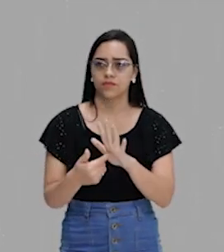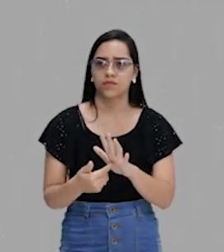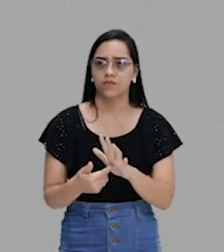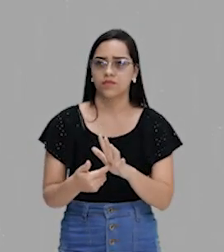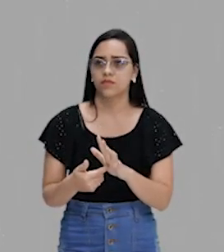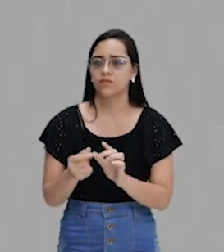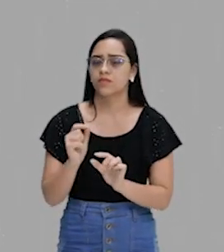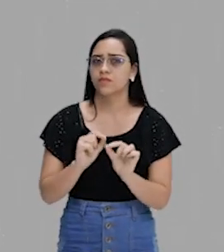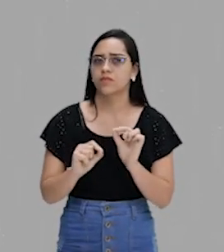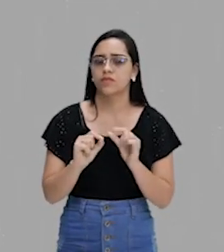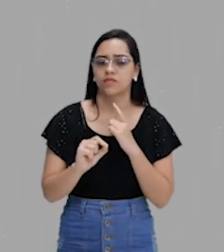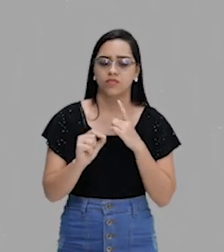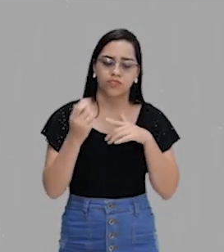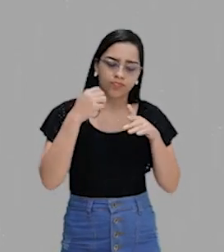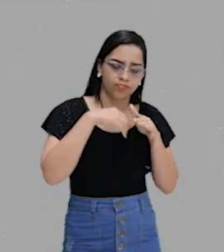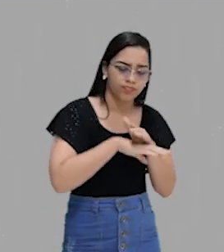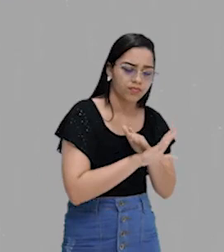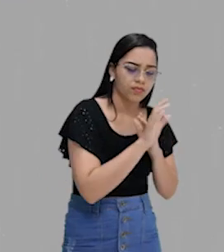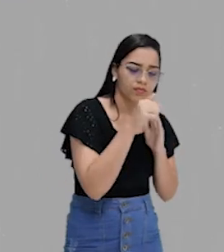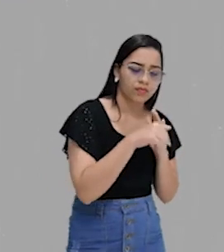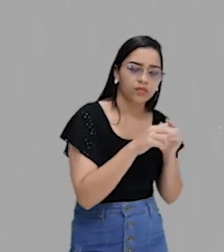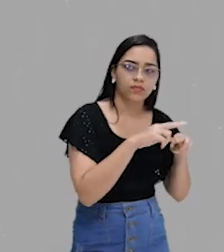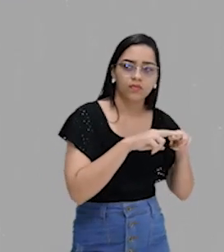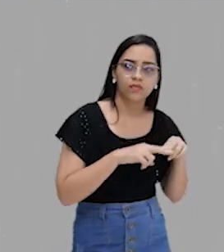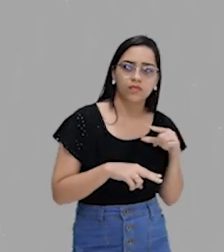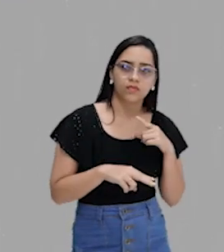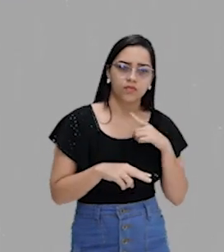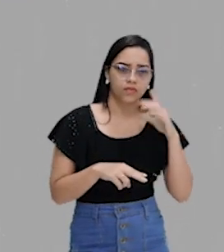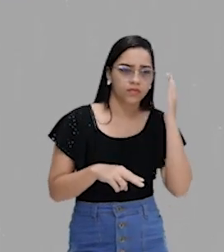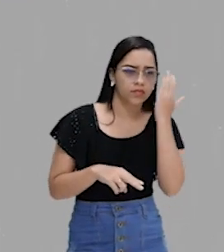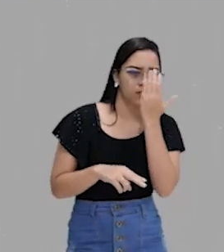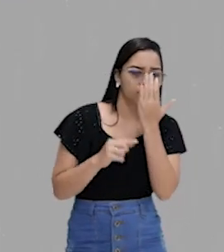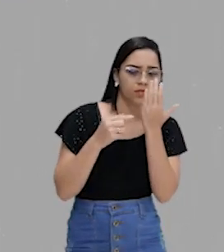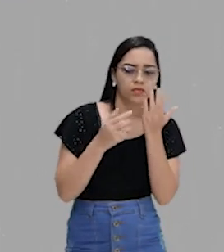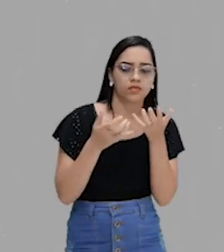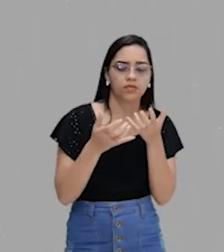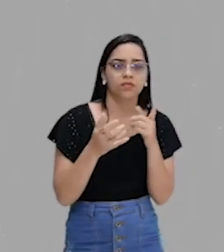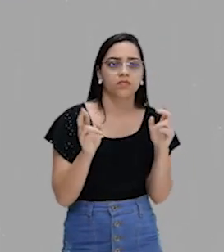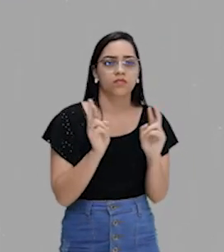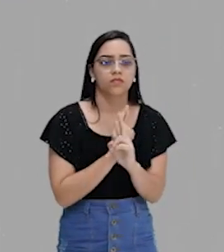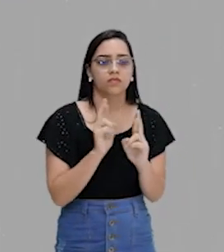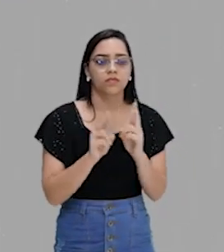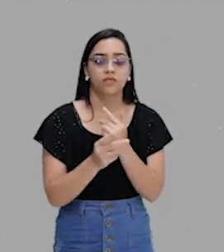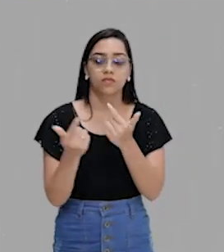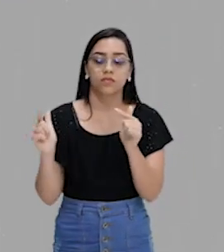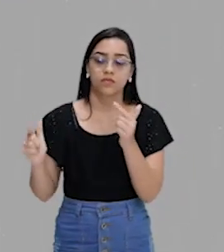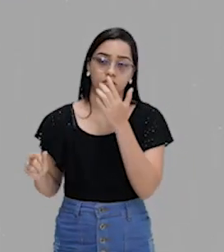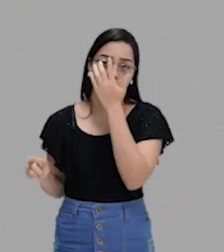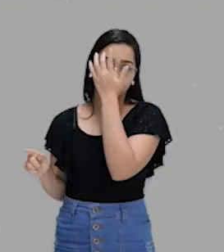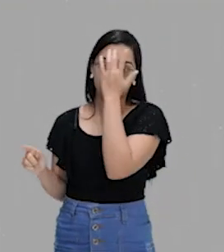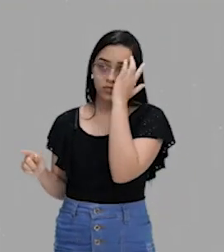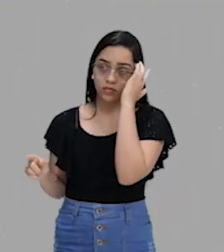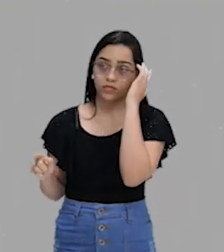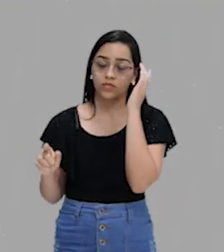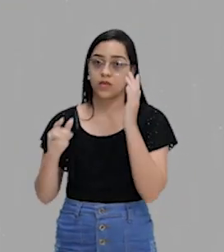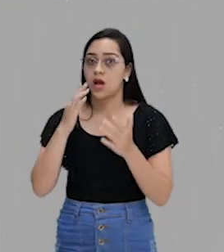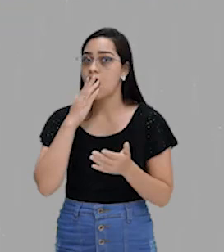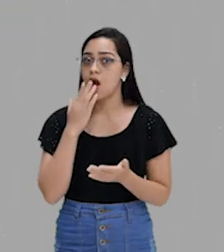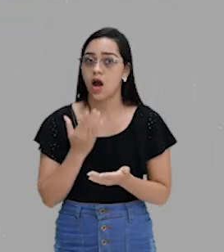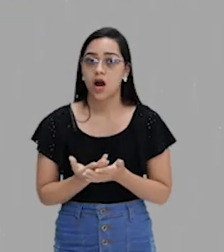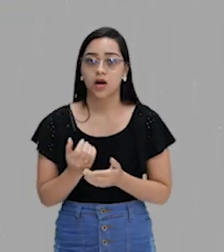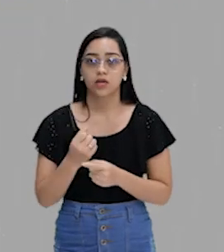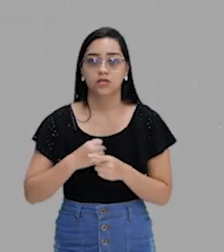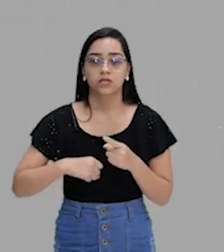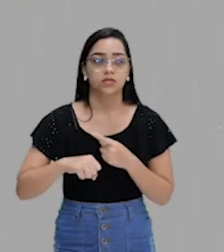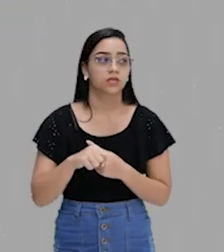assim, sair do escondido, né? Por isso que eu trouxe as máscaras. Ela gostava de relacionamentos com muitos homens e isso chocou a